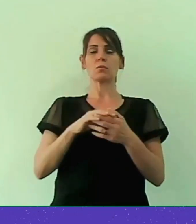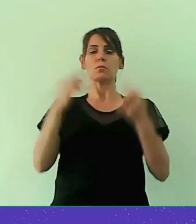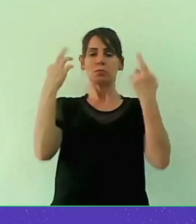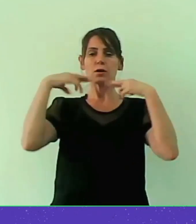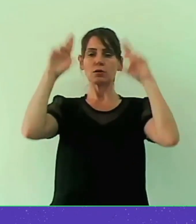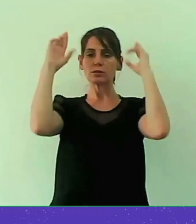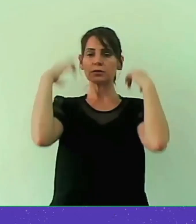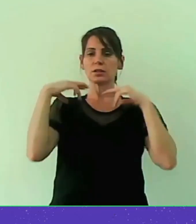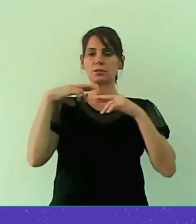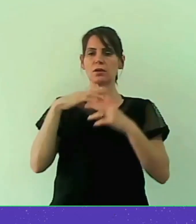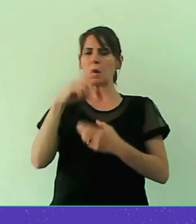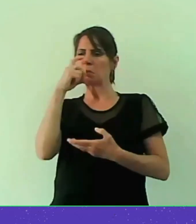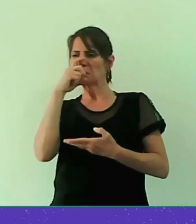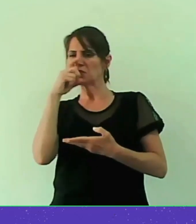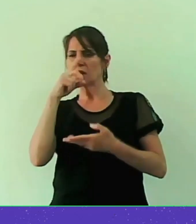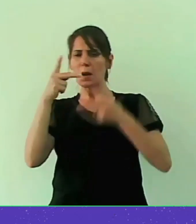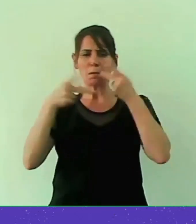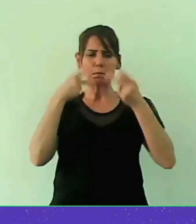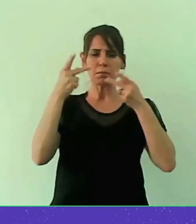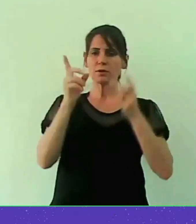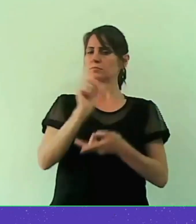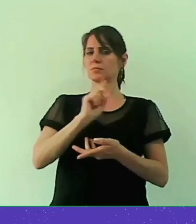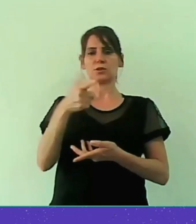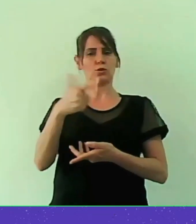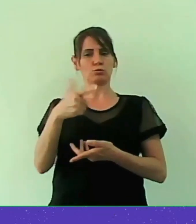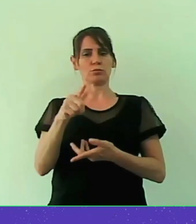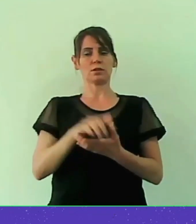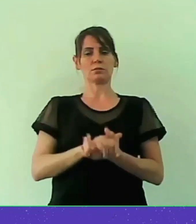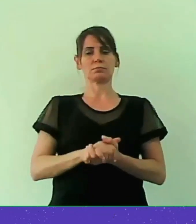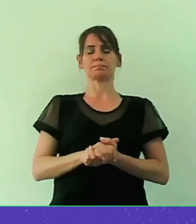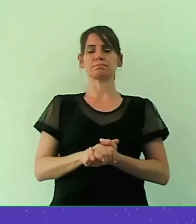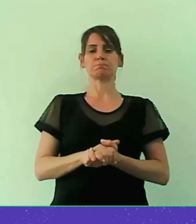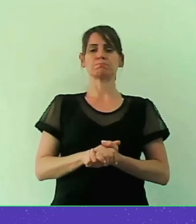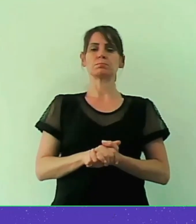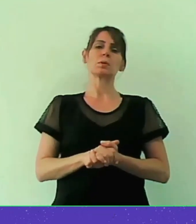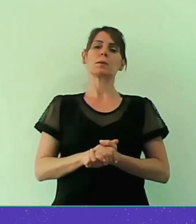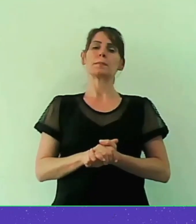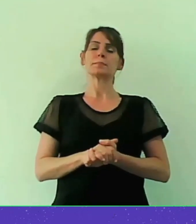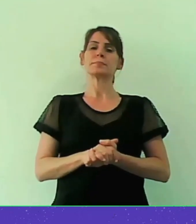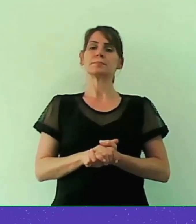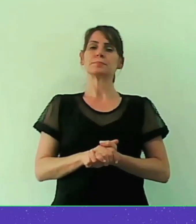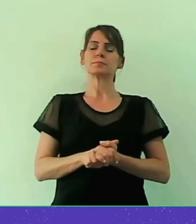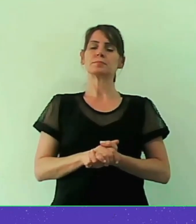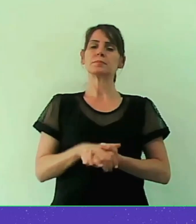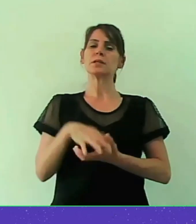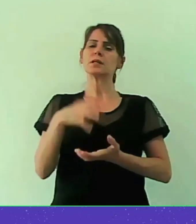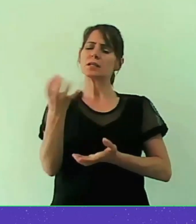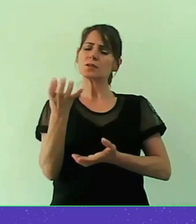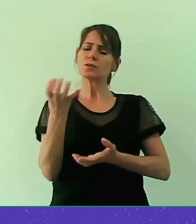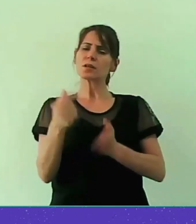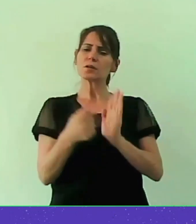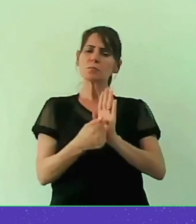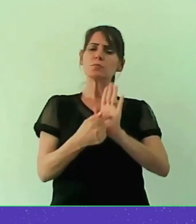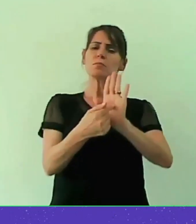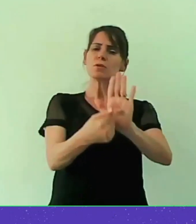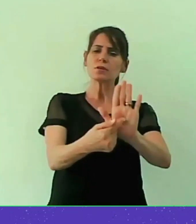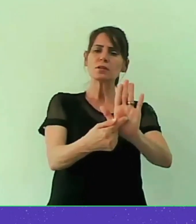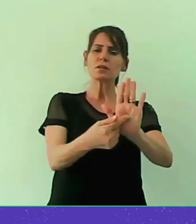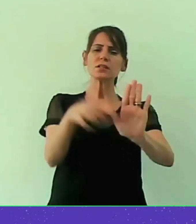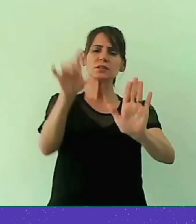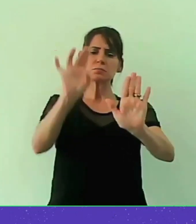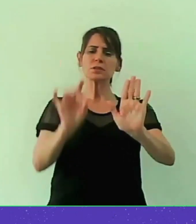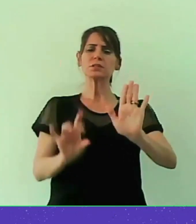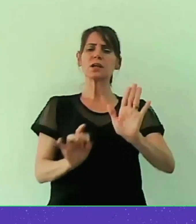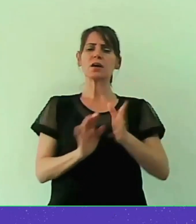sua boca, não tem mácula. Então eu quero destacar especialmente essa